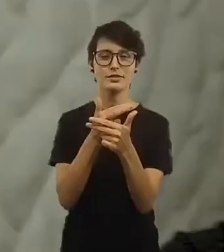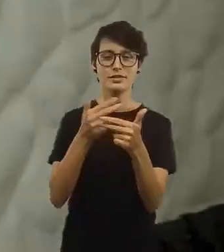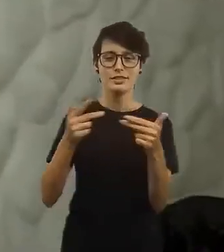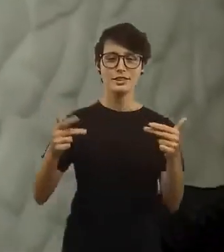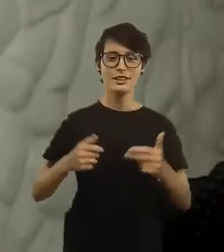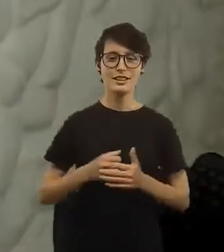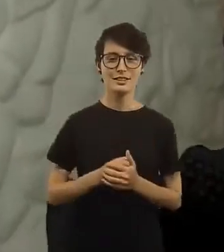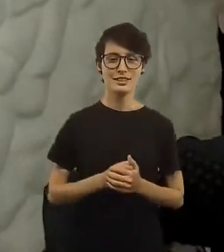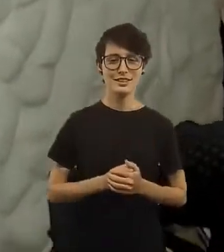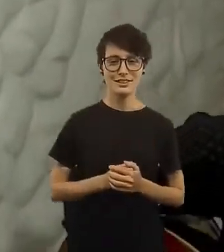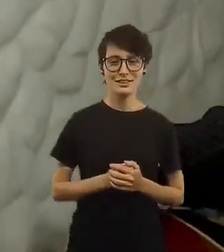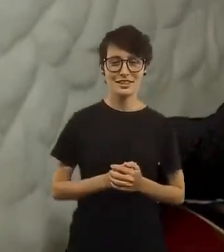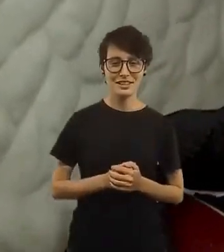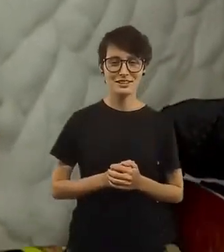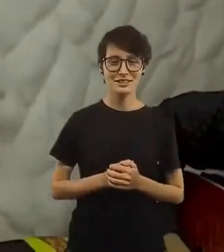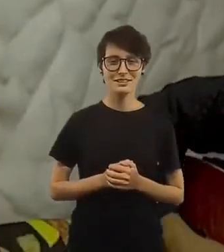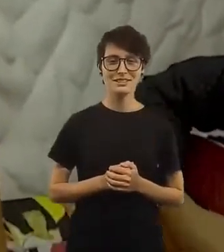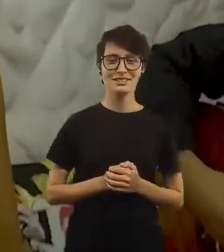vencer.